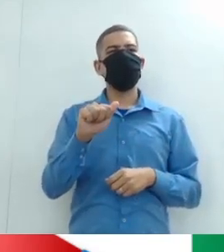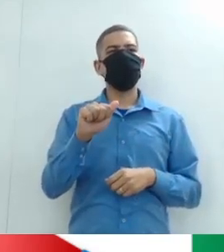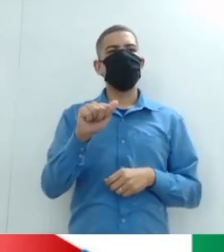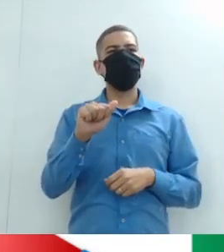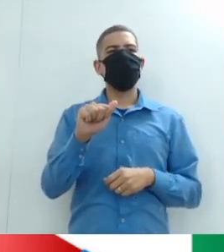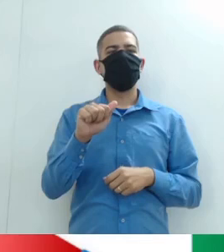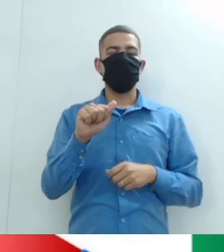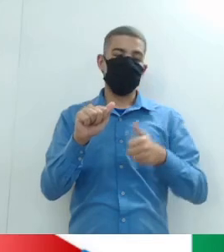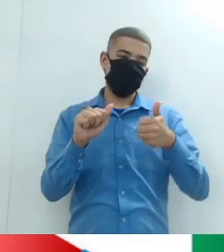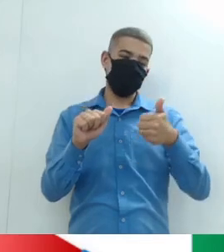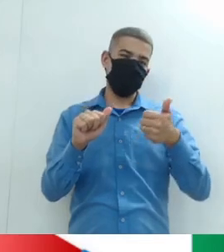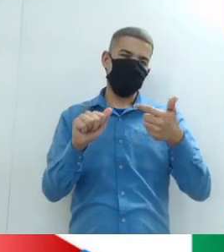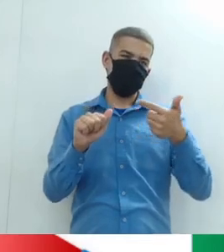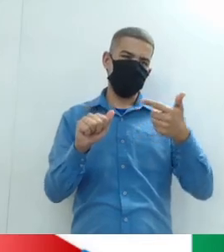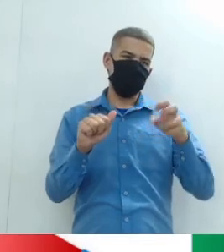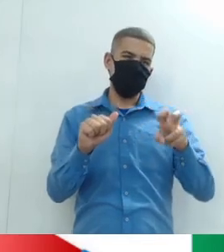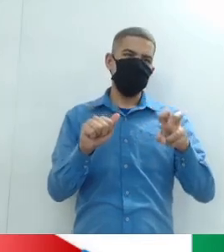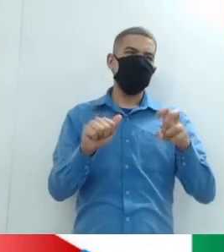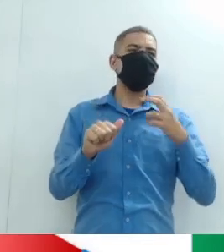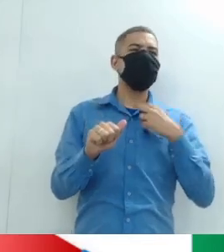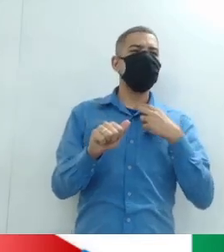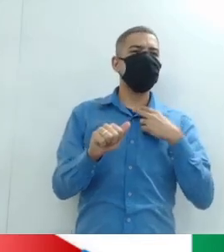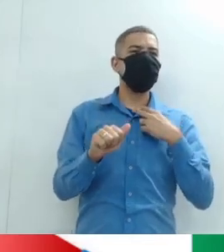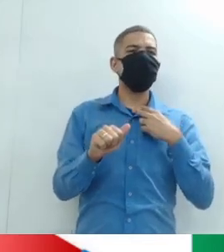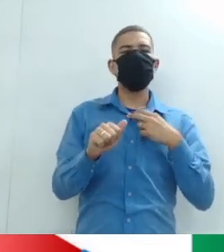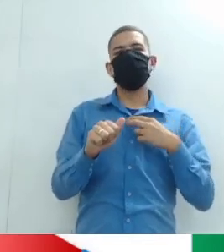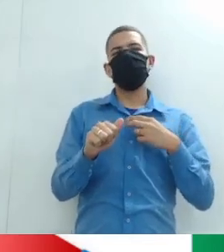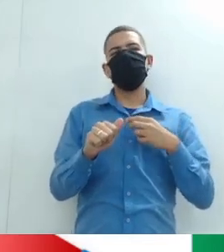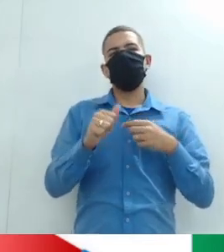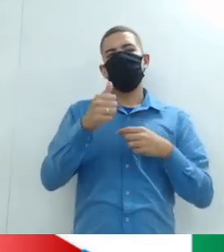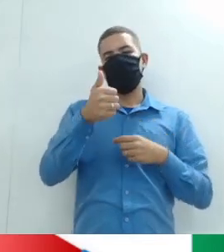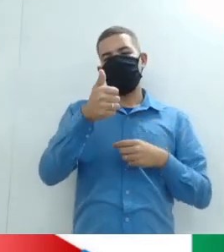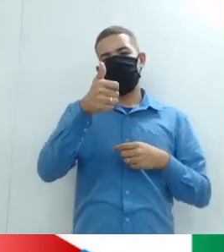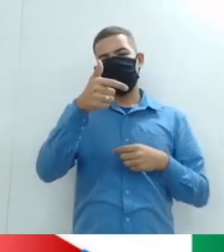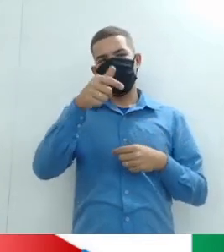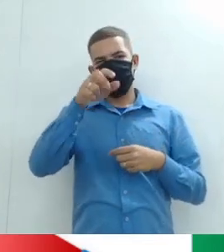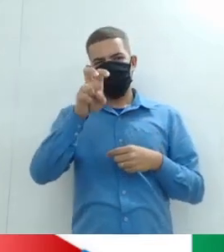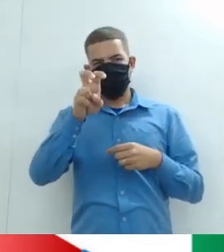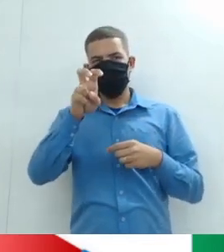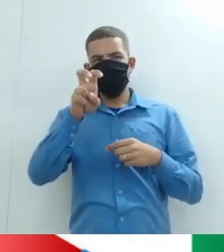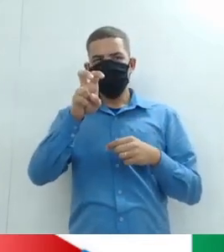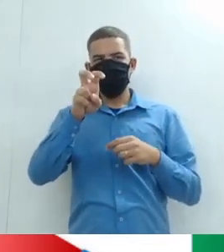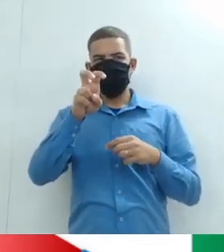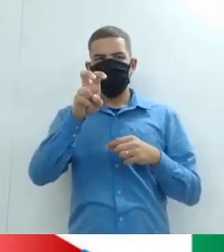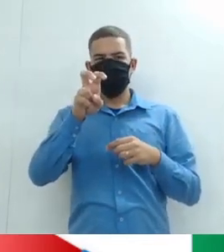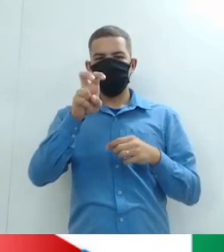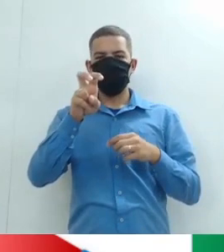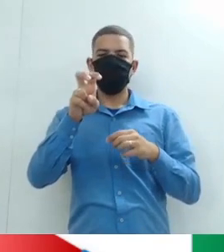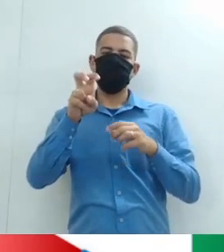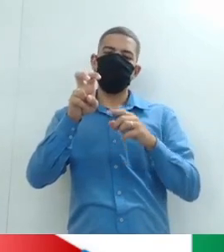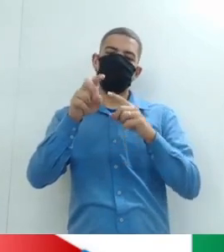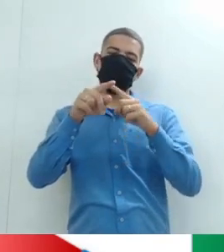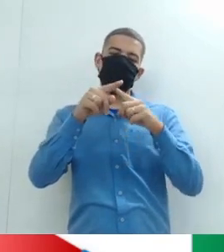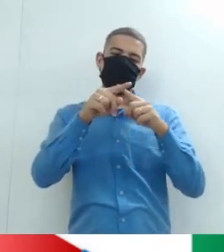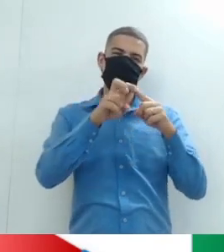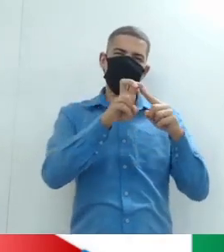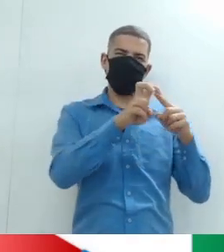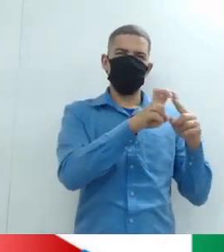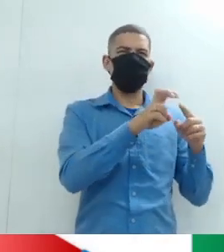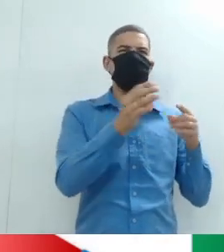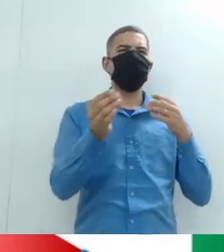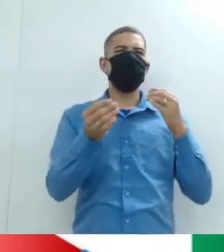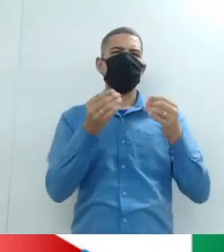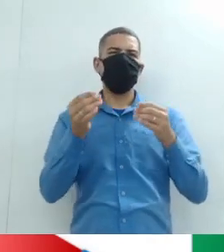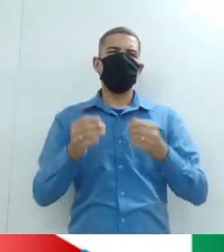com 125, vou fatorar. Quanto é 125 fatorado? 5 vezes 5 vezes 5,